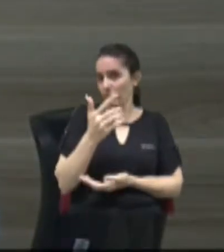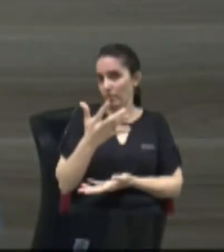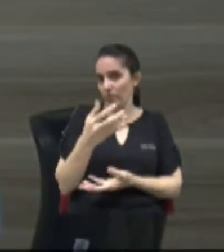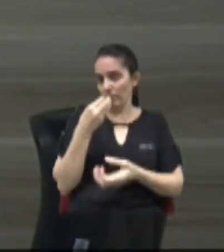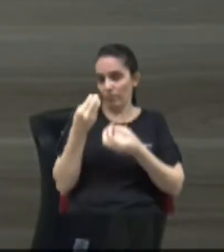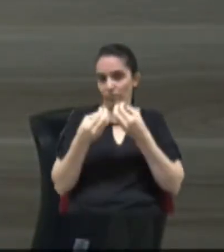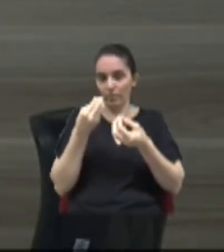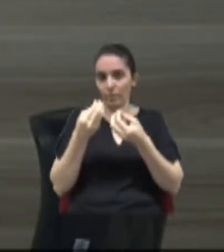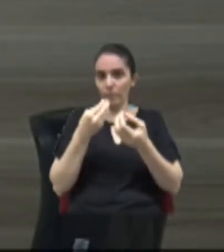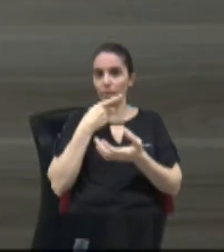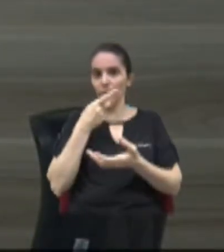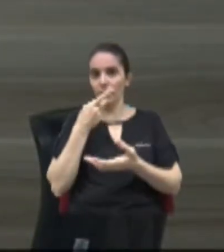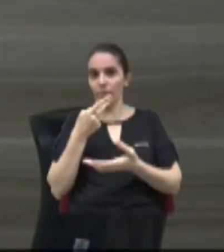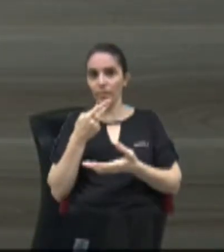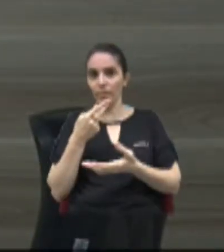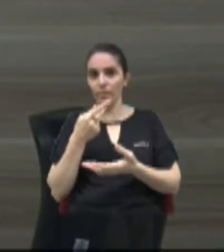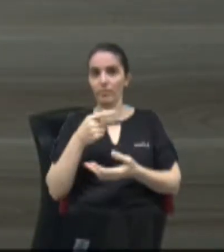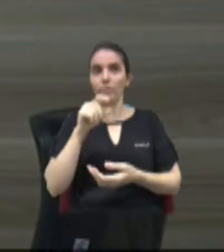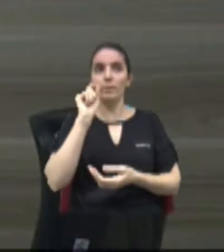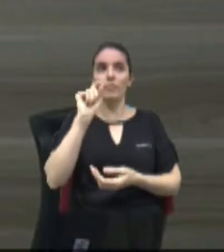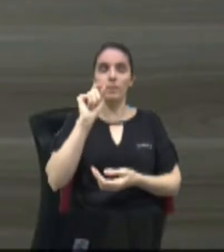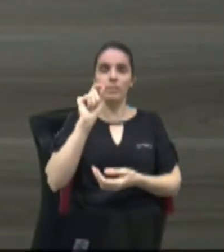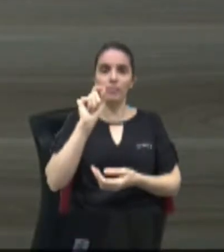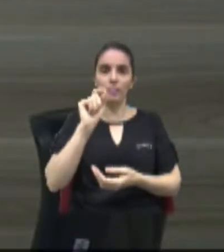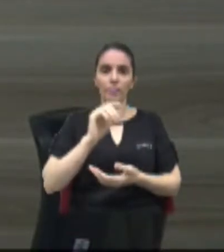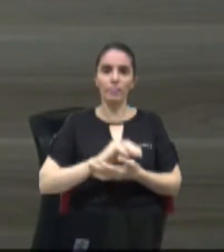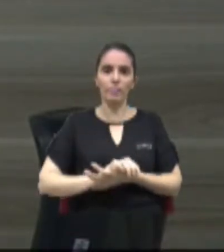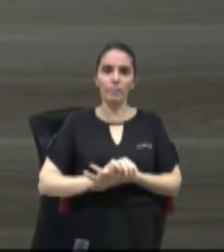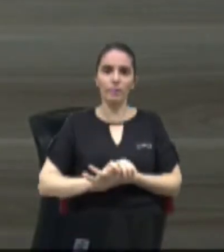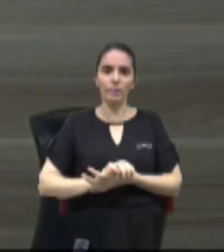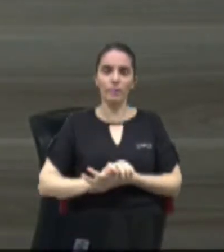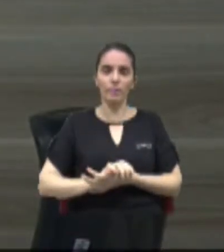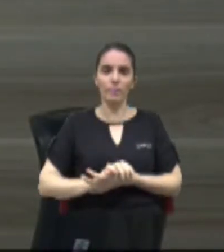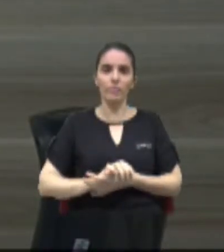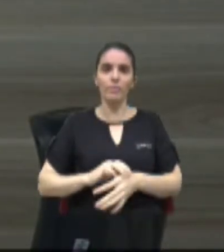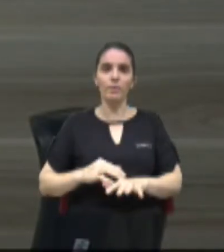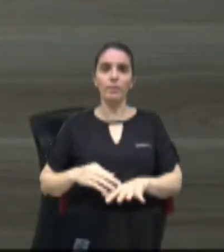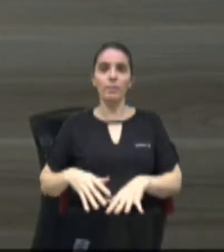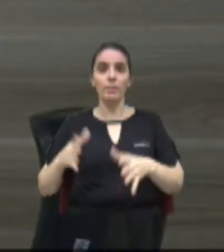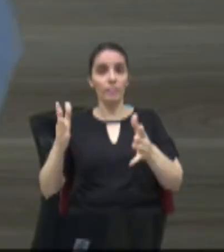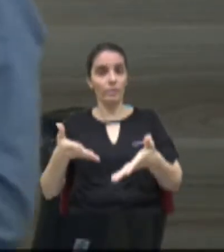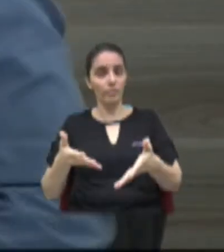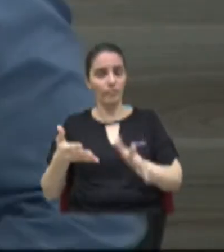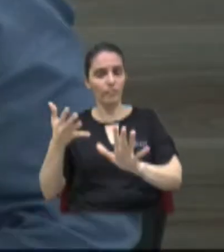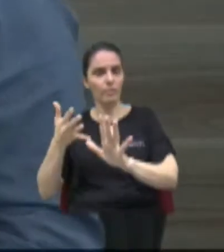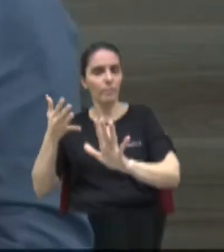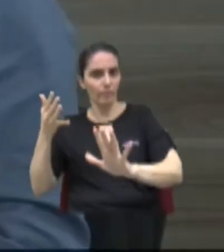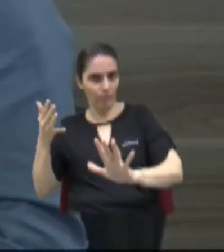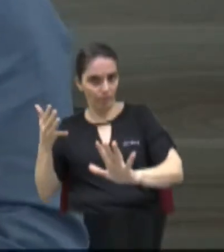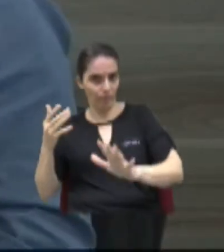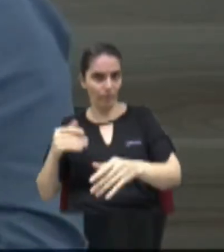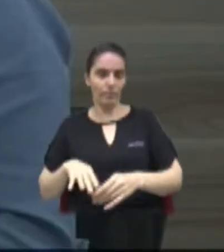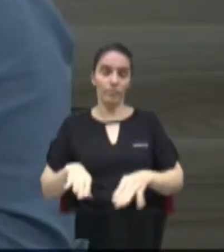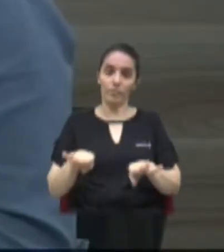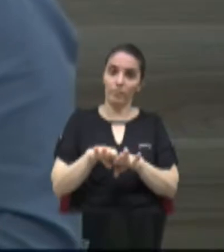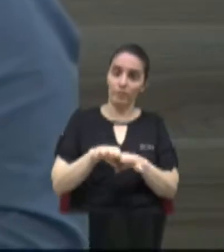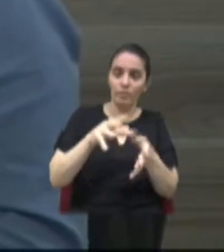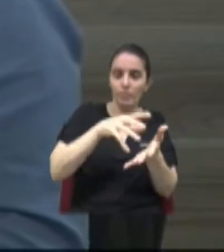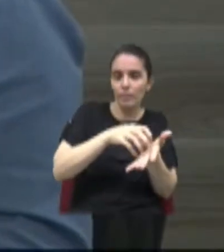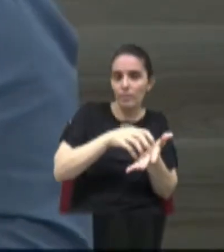gostaria, presidente. A palavra, vereador Rafael Camargo. Boa tarde, presidente, nobres colegas, público presente, os ouvintes que nos ouvem na Rádio